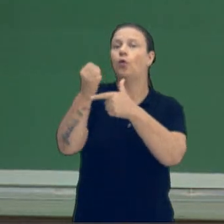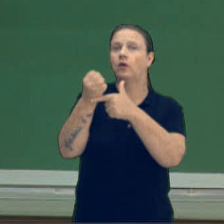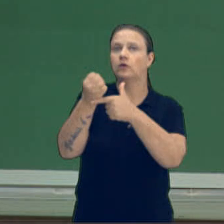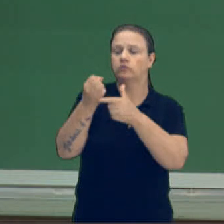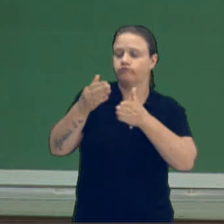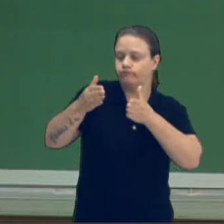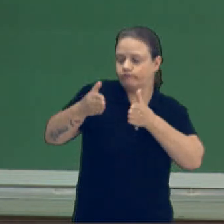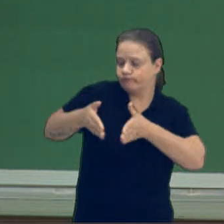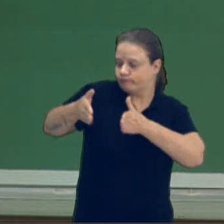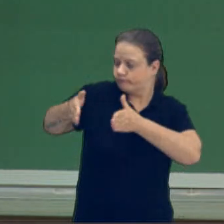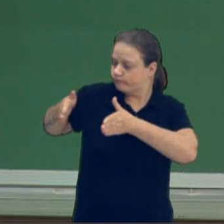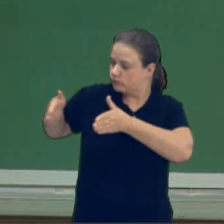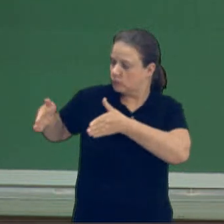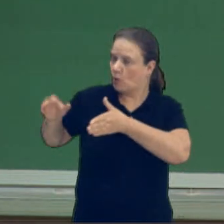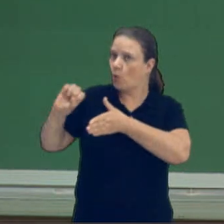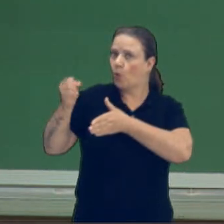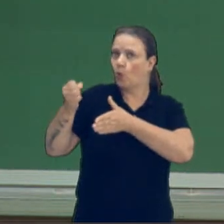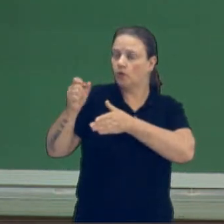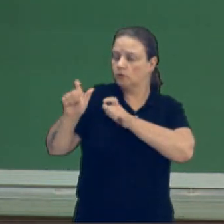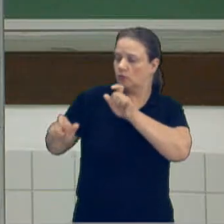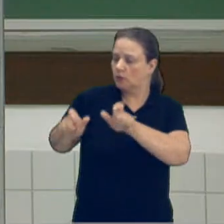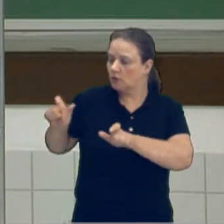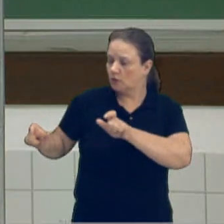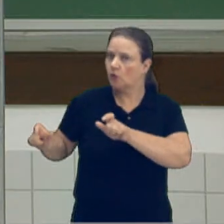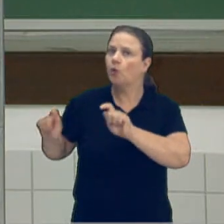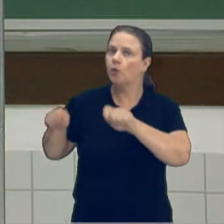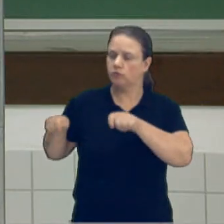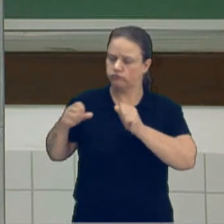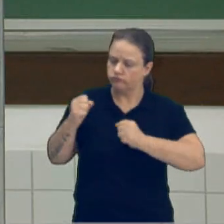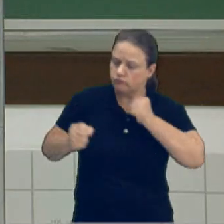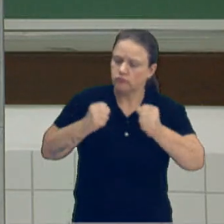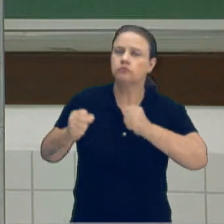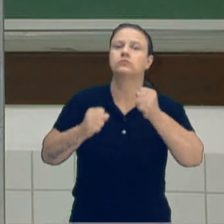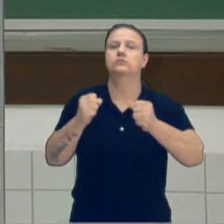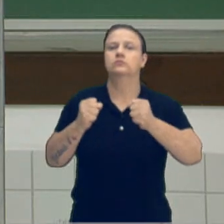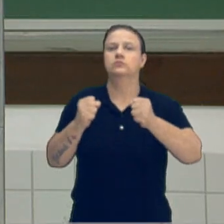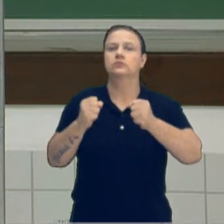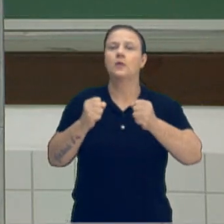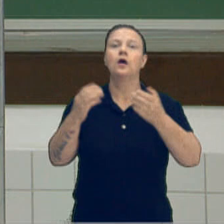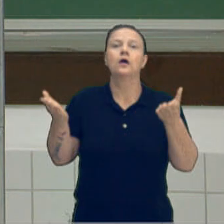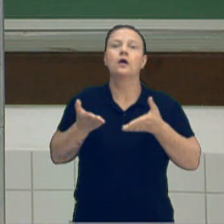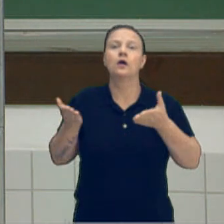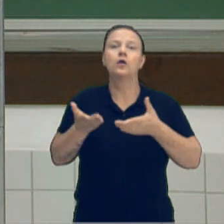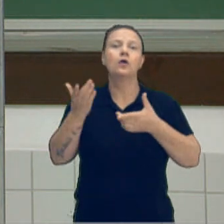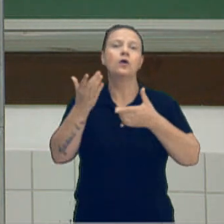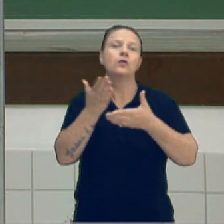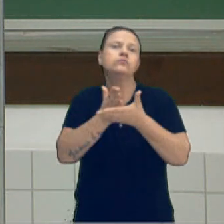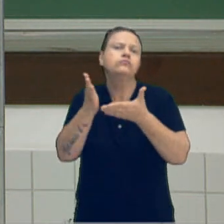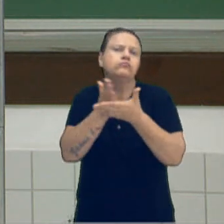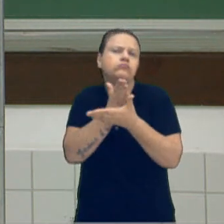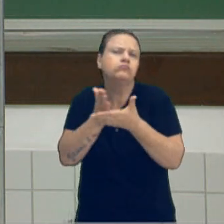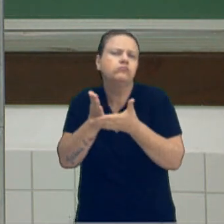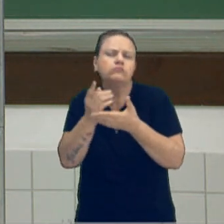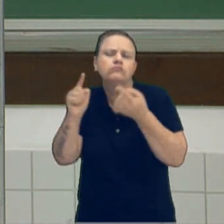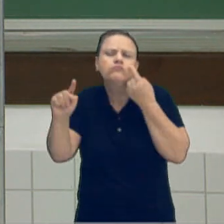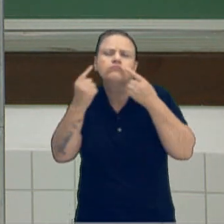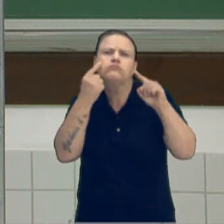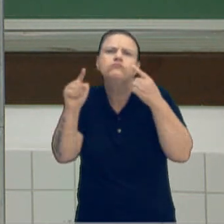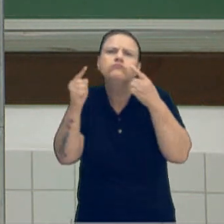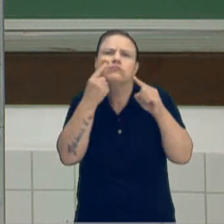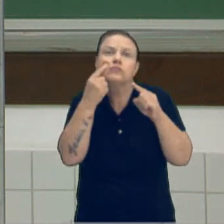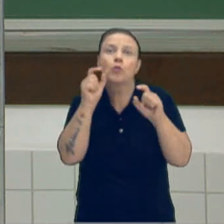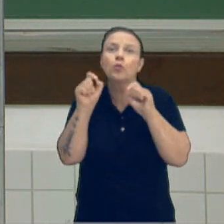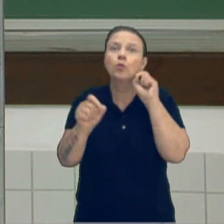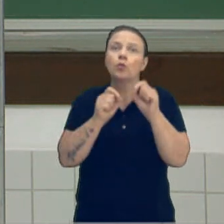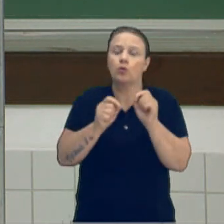que tem aqui dentro, que são 8 atletas que podem correr, tá? Então, a gente vai fazer uma divisão para descobrir, primeiro, qual é o